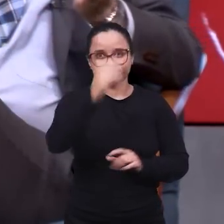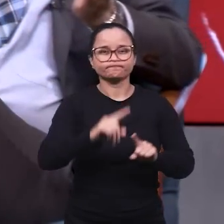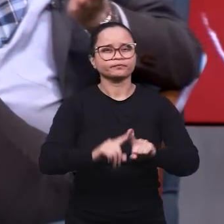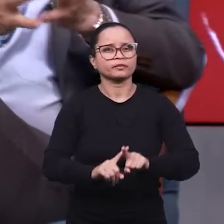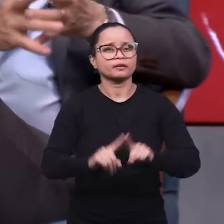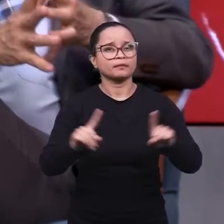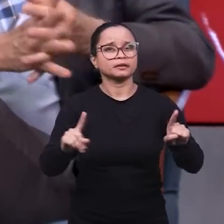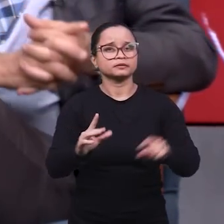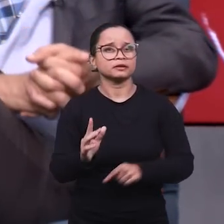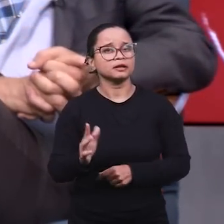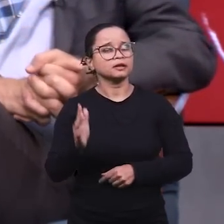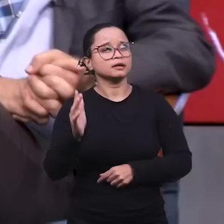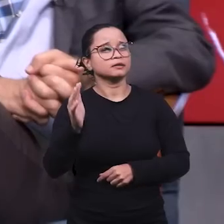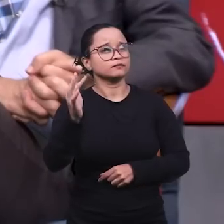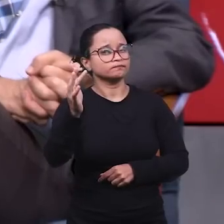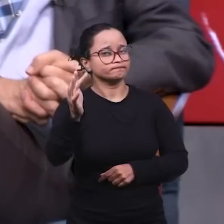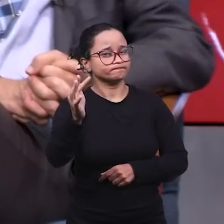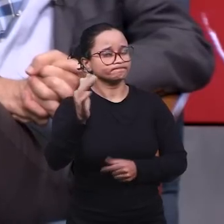Mais tarde,